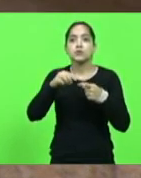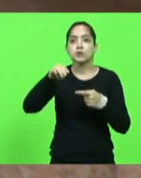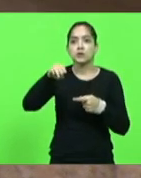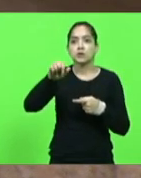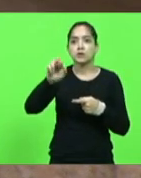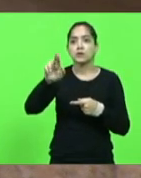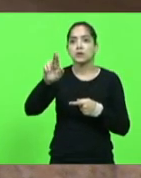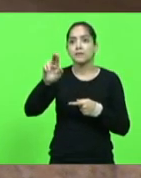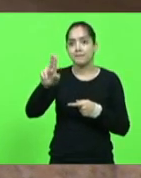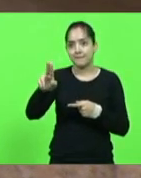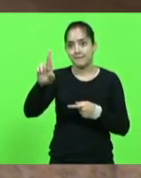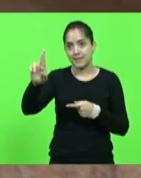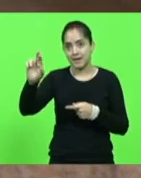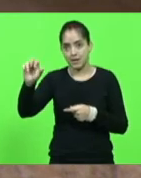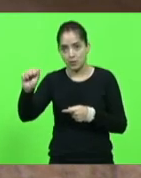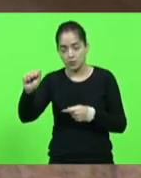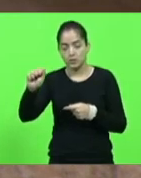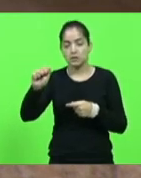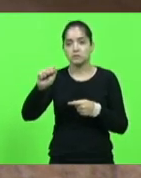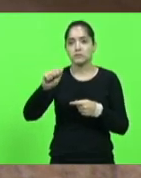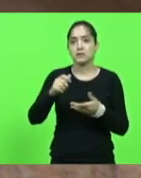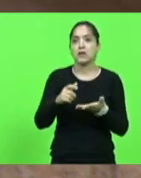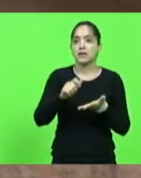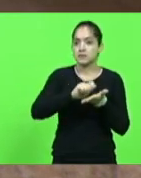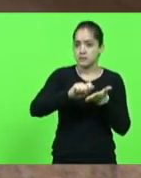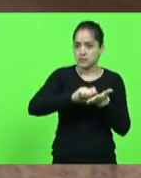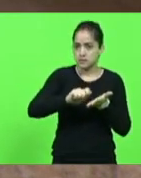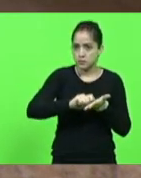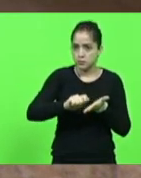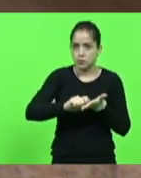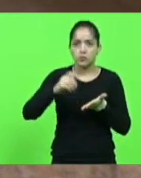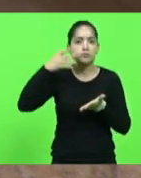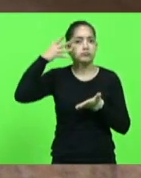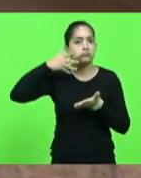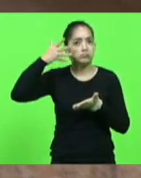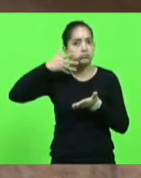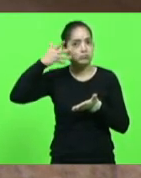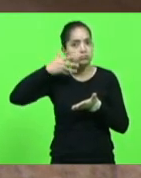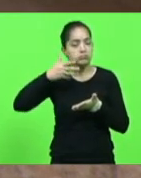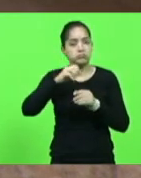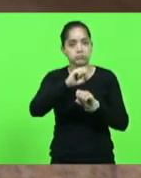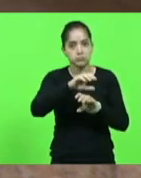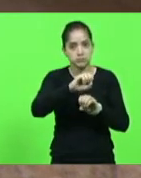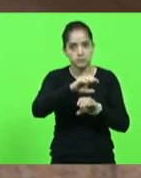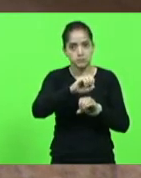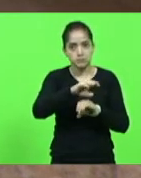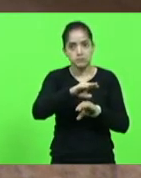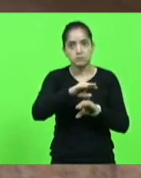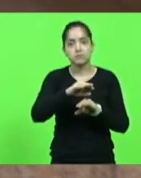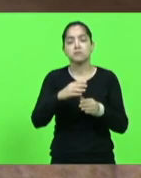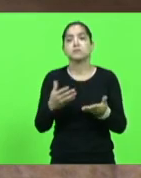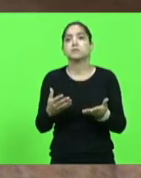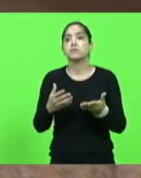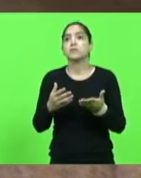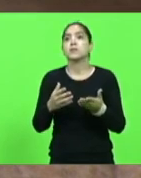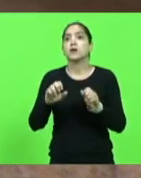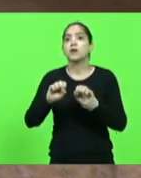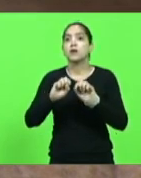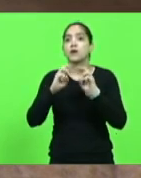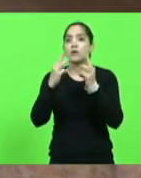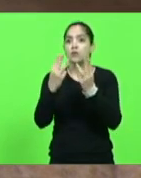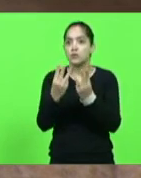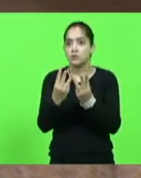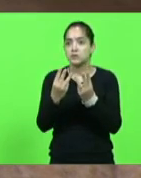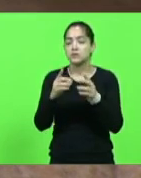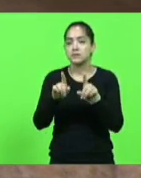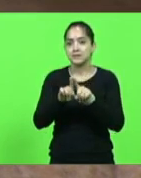é uma escritora, educadora, palestrante, possui, inclusive, chancela da ONU e menção honrosa da